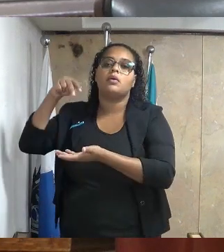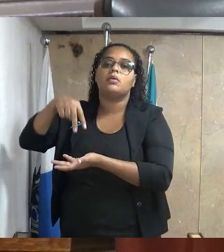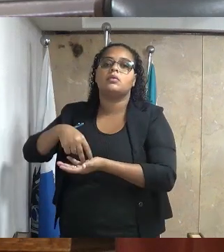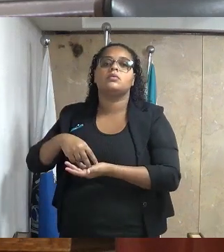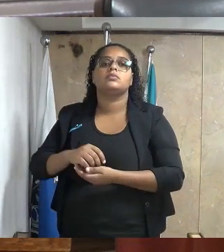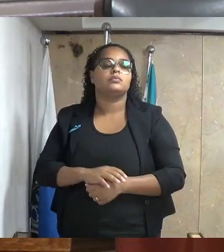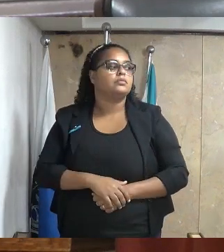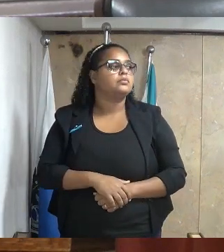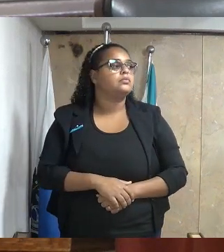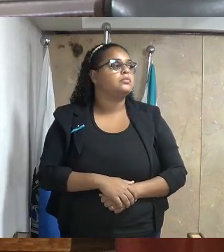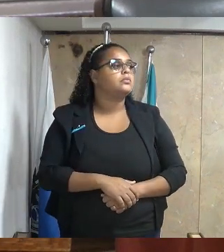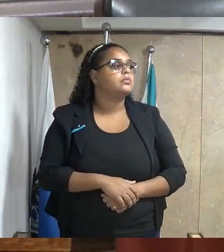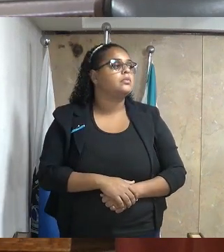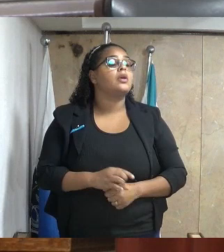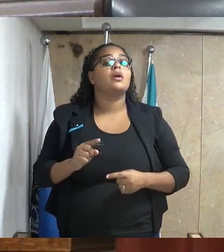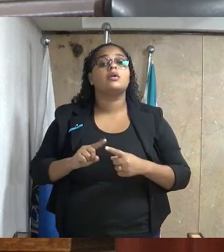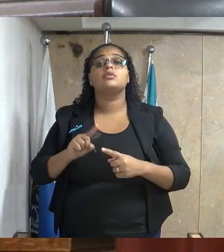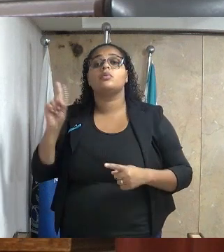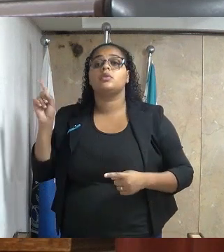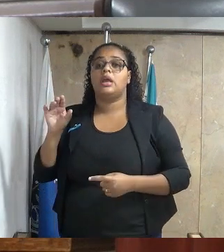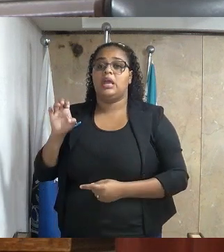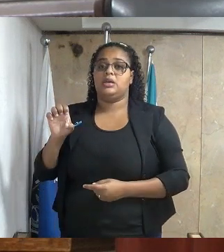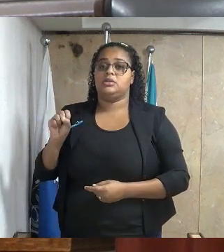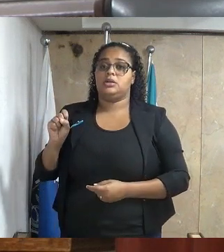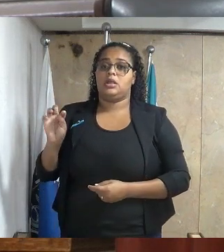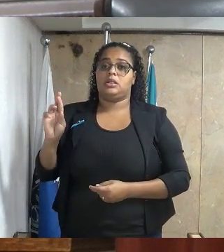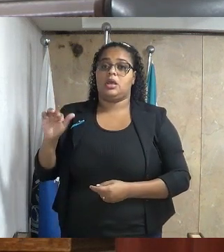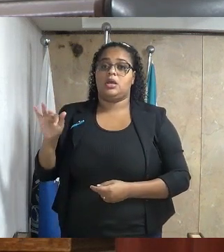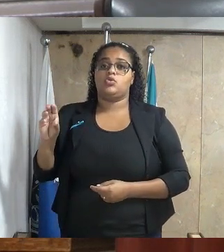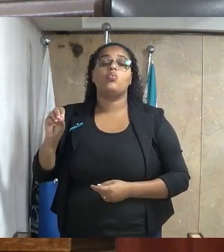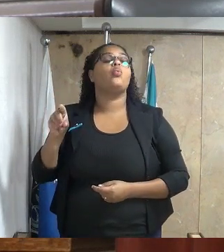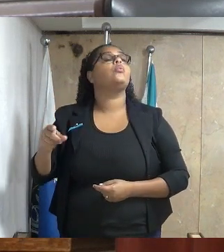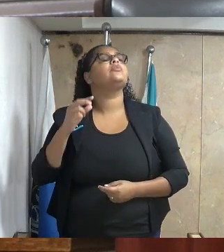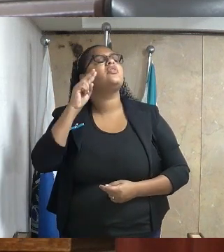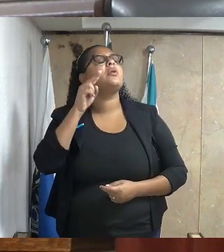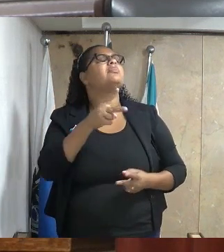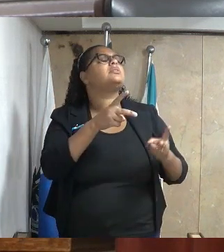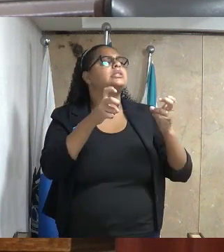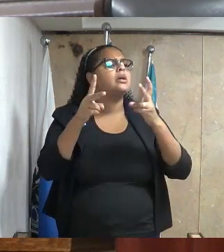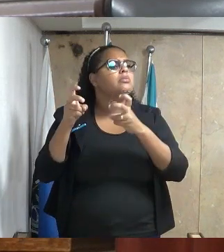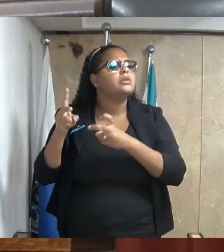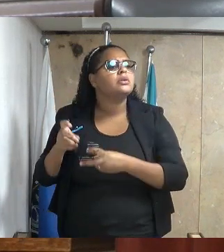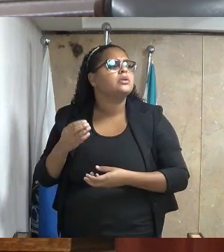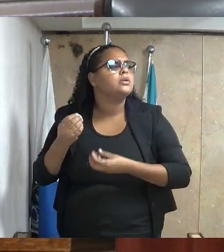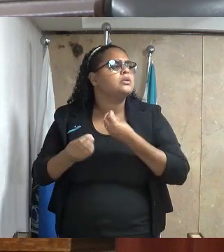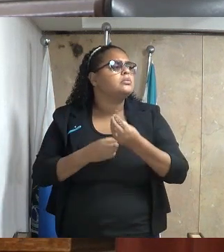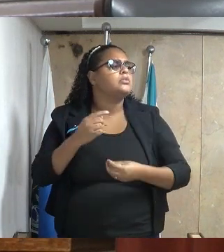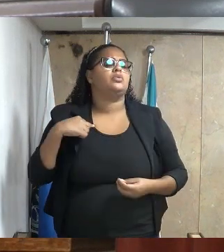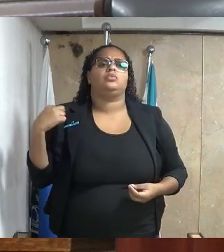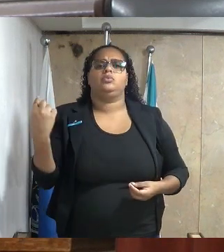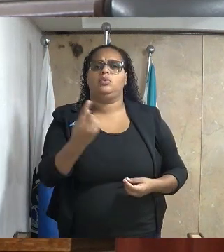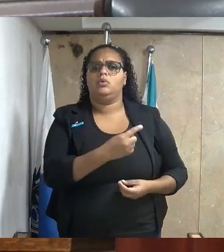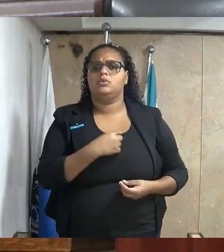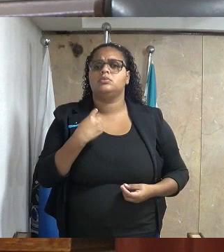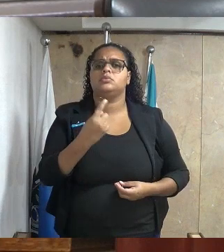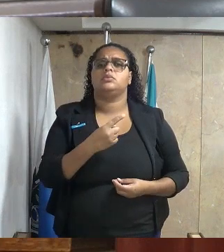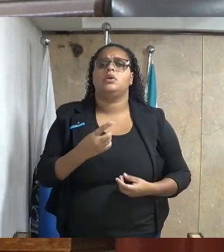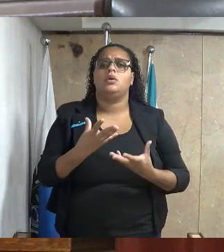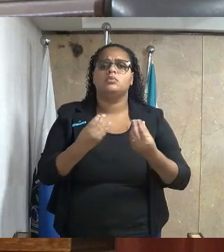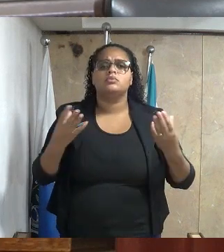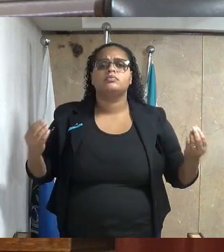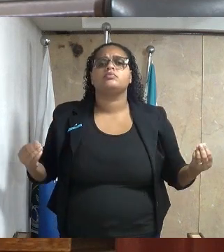lá no exterior, e vocês vão perceber exatamente o passivo que nós temos com